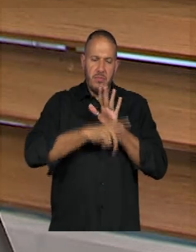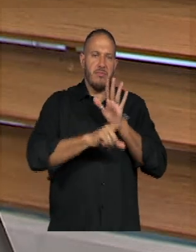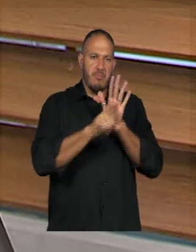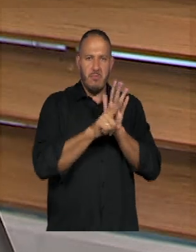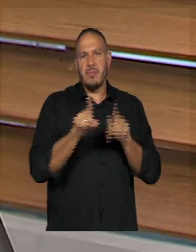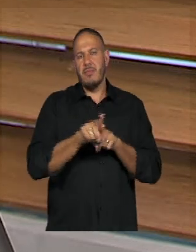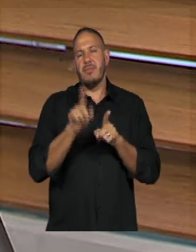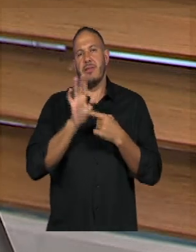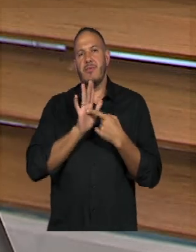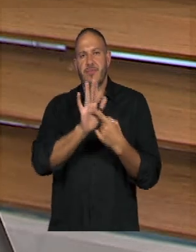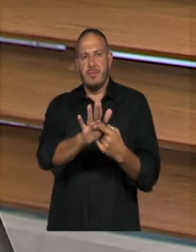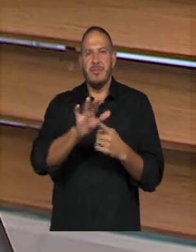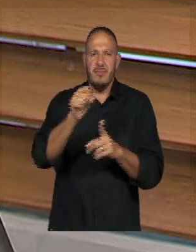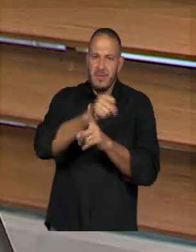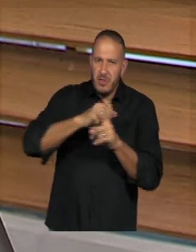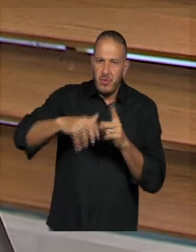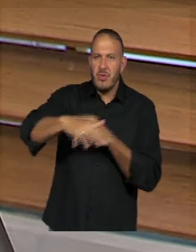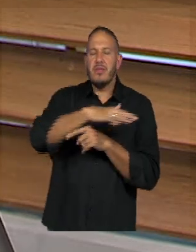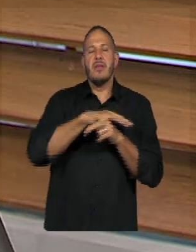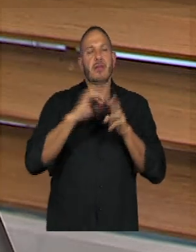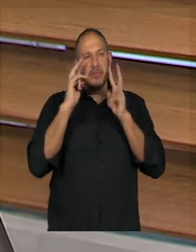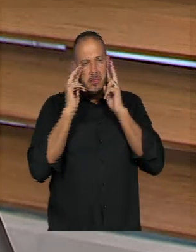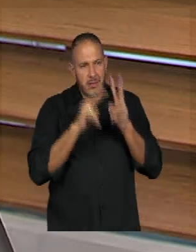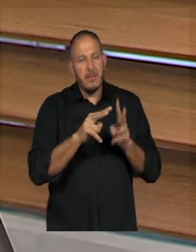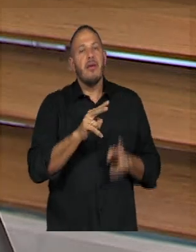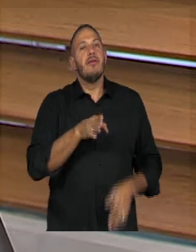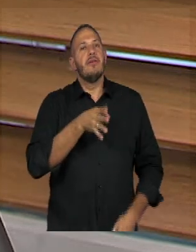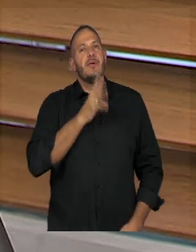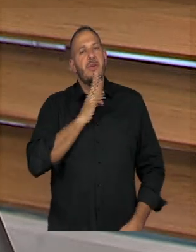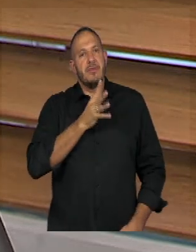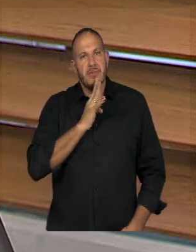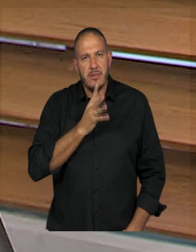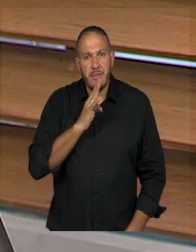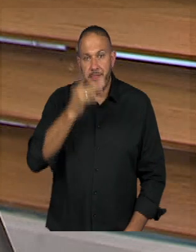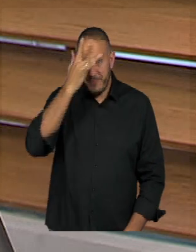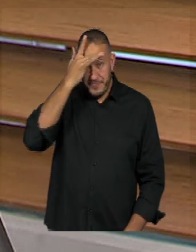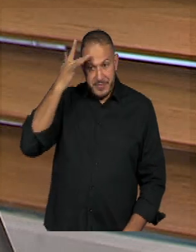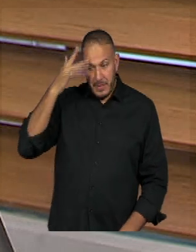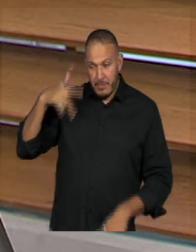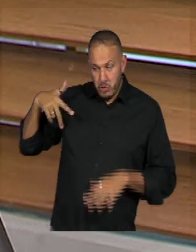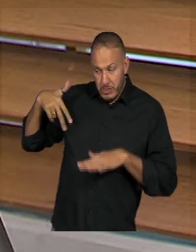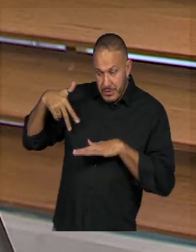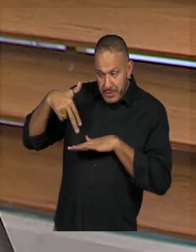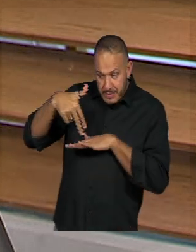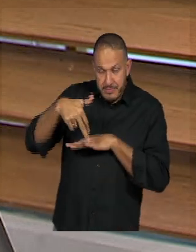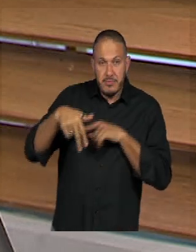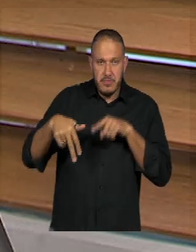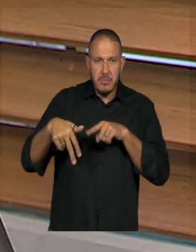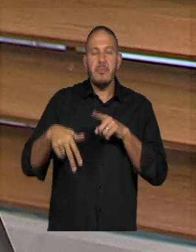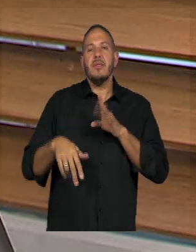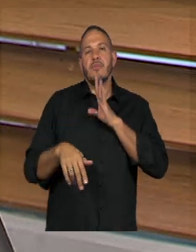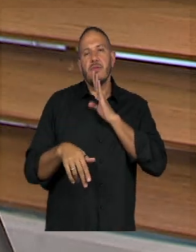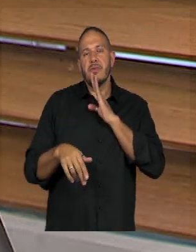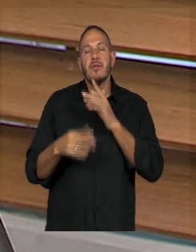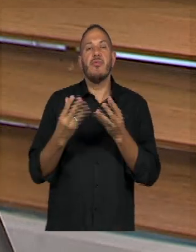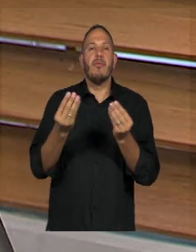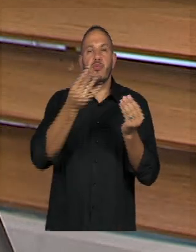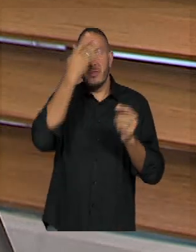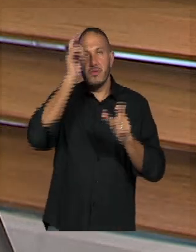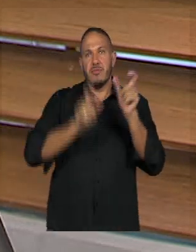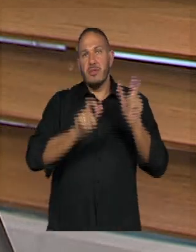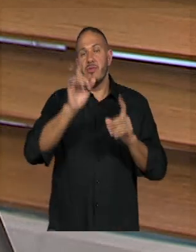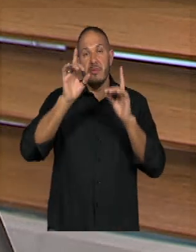apresentado e a sociedade a conhecer e o pedestre conhecer, porque muitos deficientes